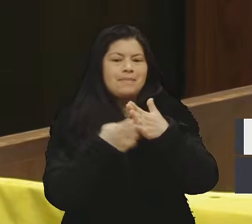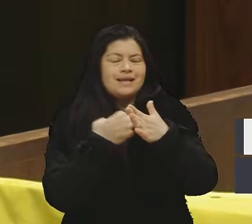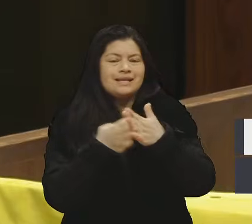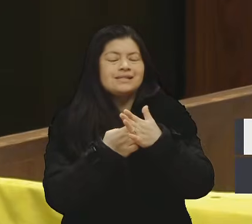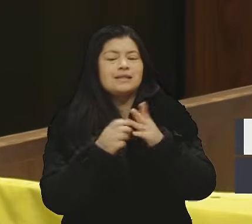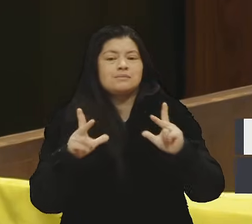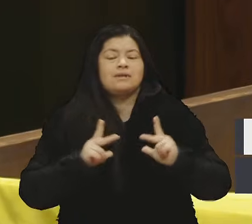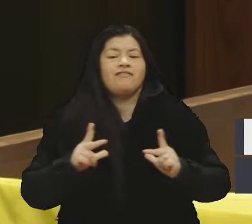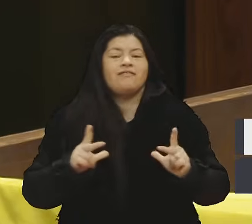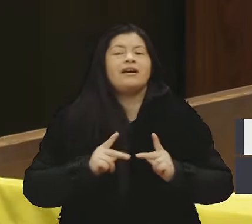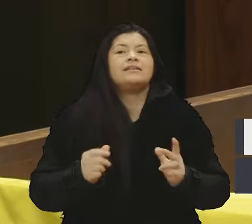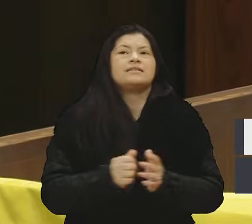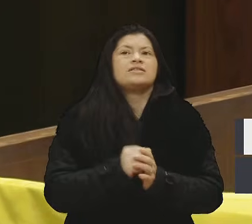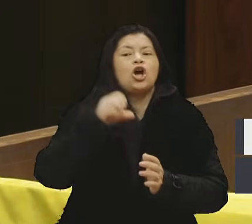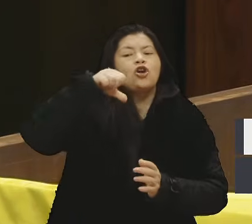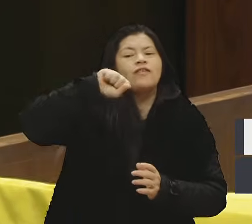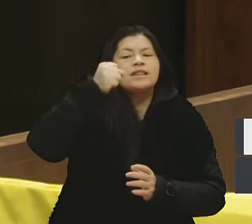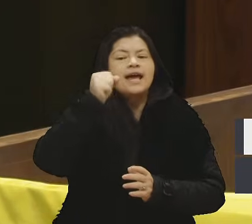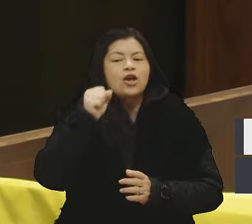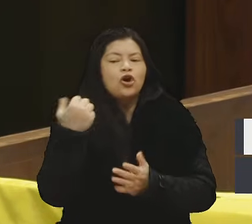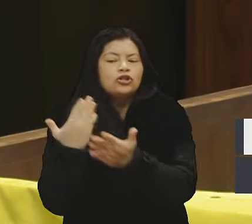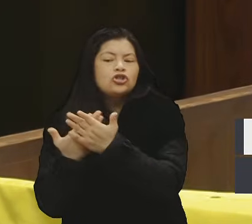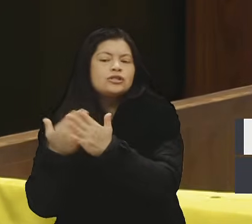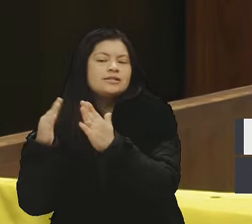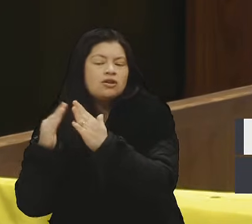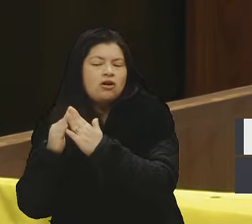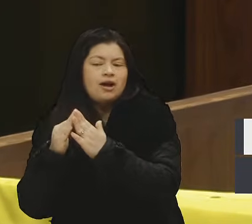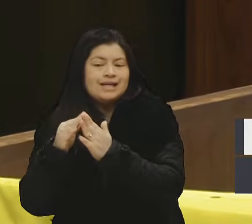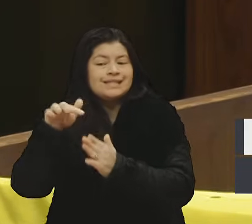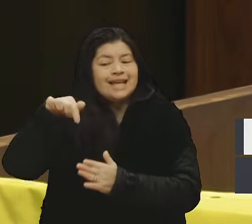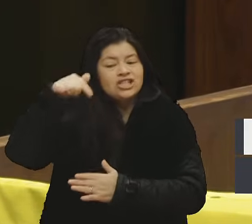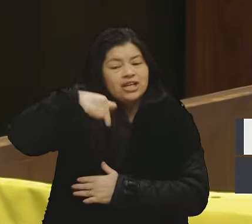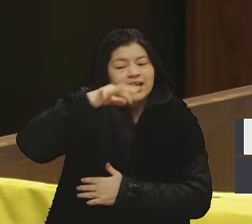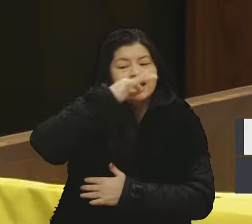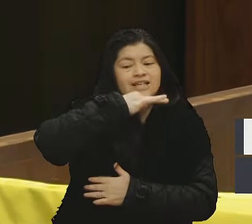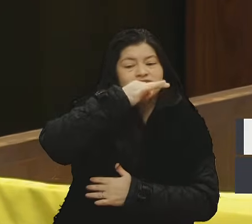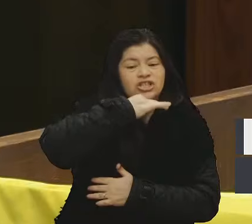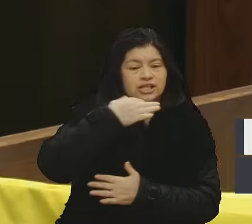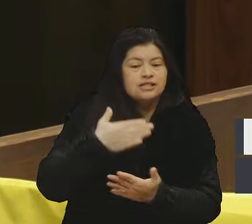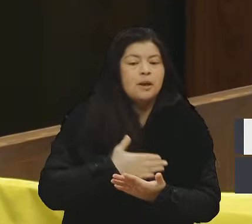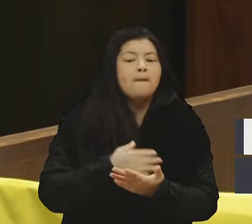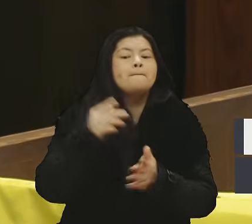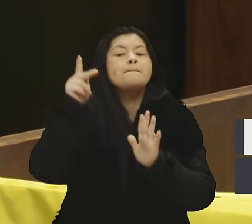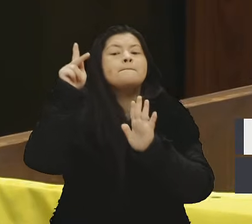O Lucas citou as 98 escolas, então 7 são aqui em Caxias, então esse é o plano inicial, né?